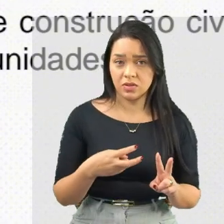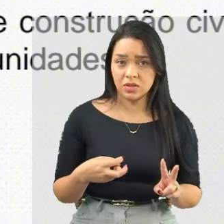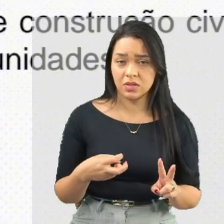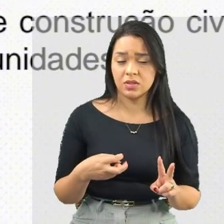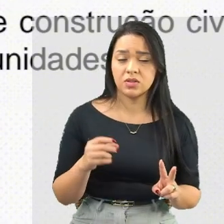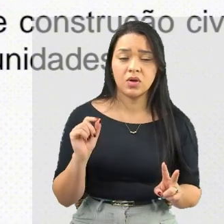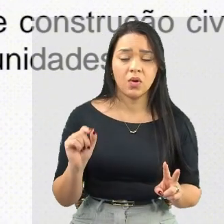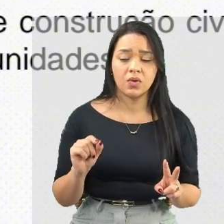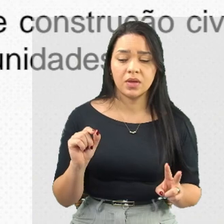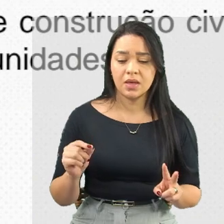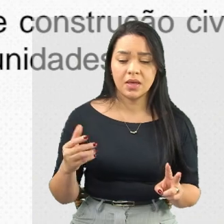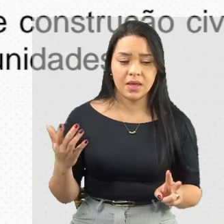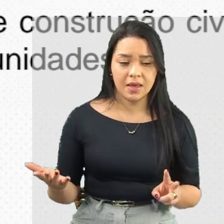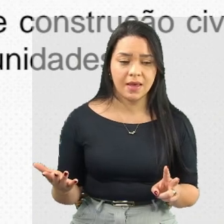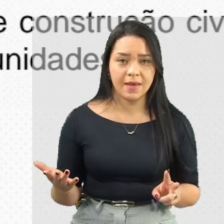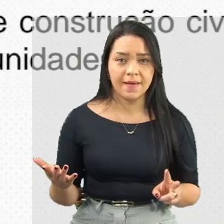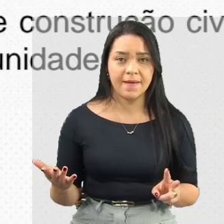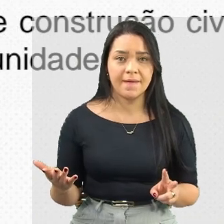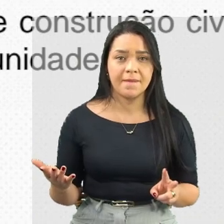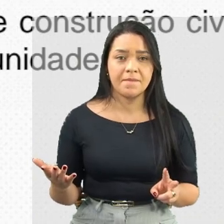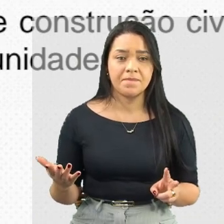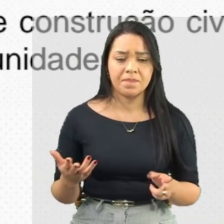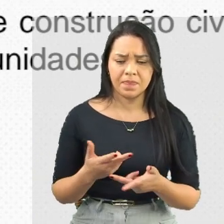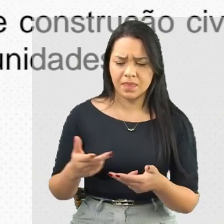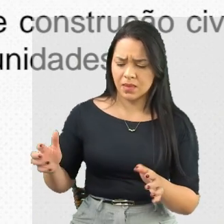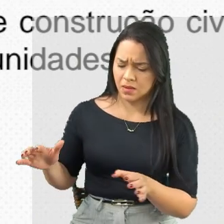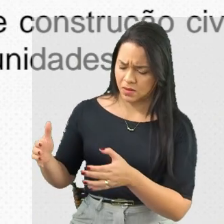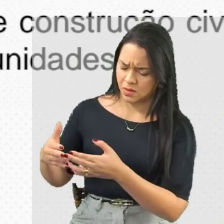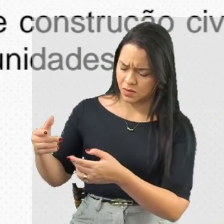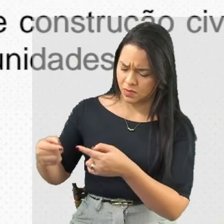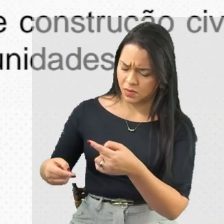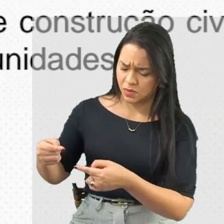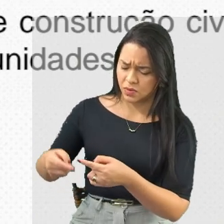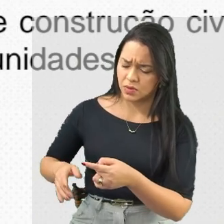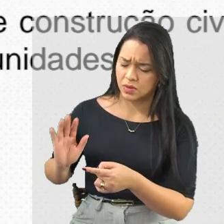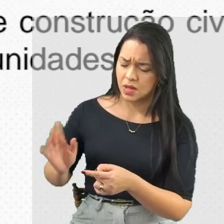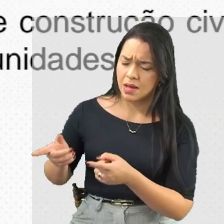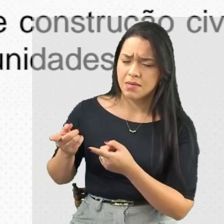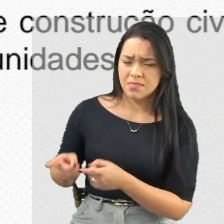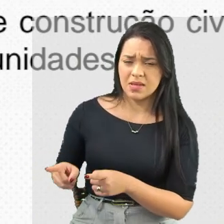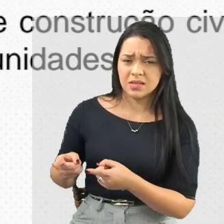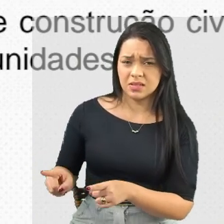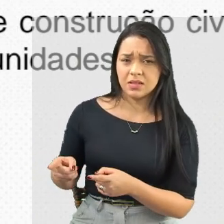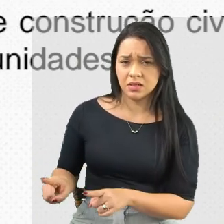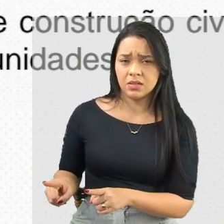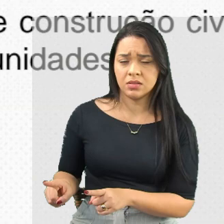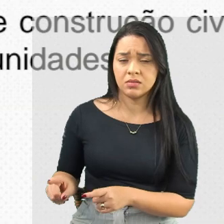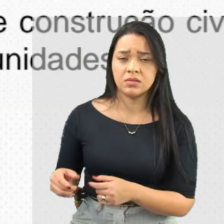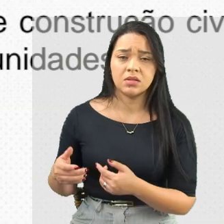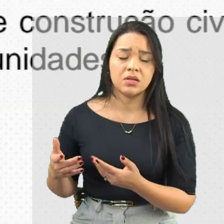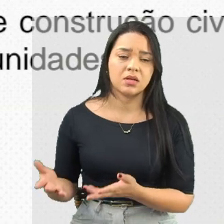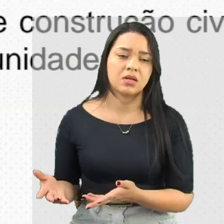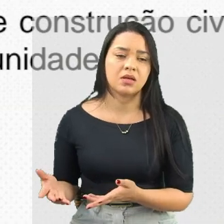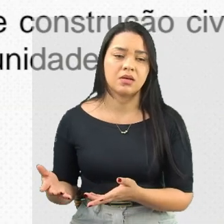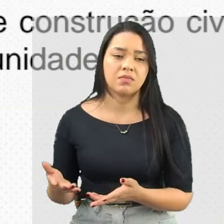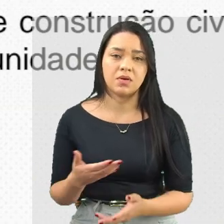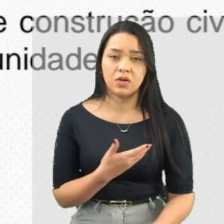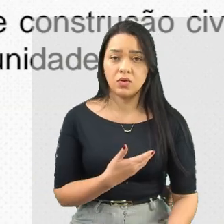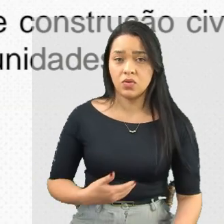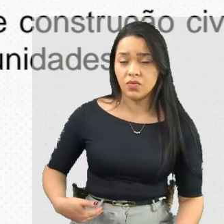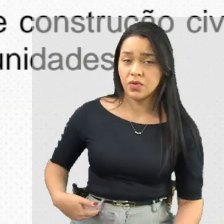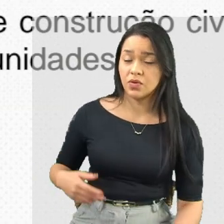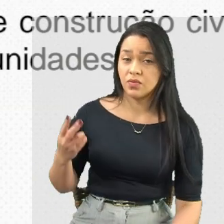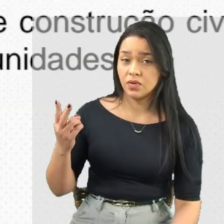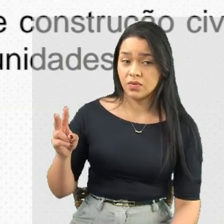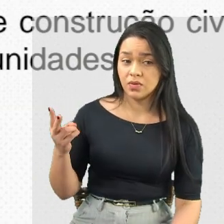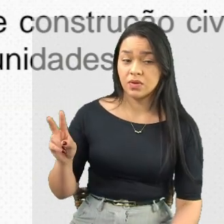eles são refugiados políticos, como se eles tivessem sido perseguidos, né, pelo governo venezuelano. E,